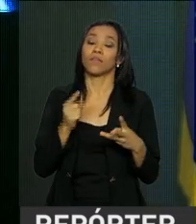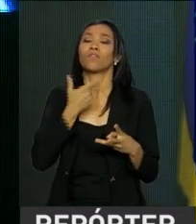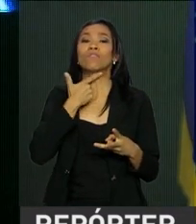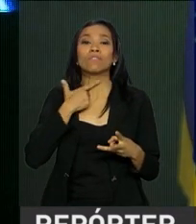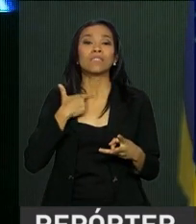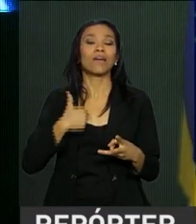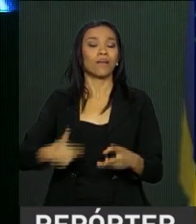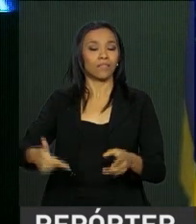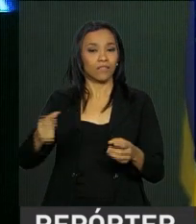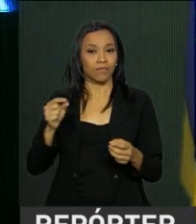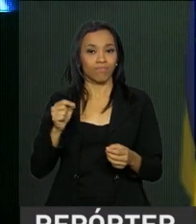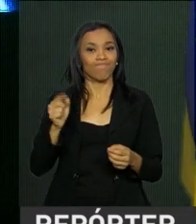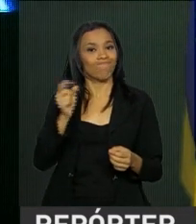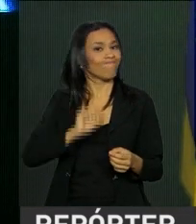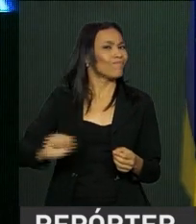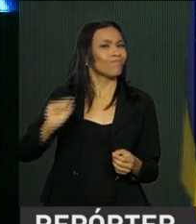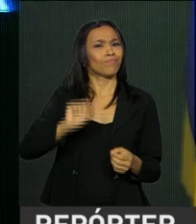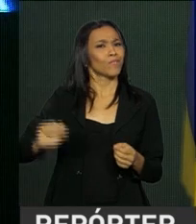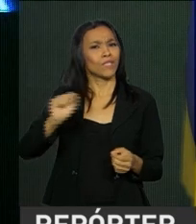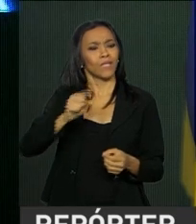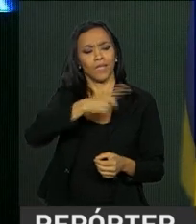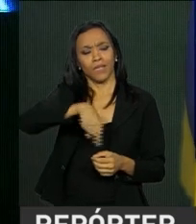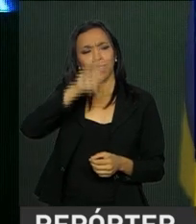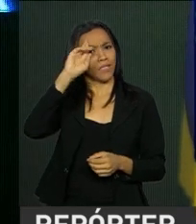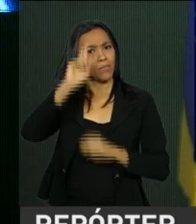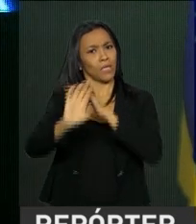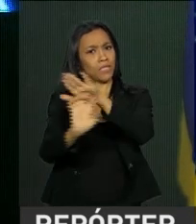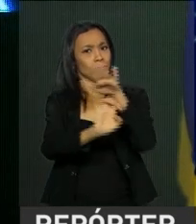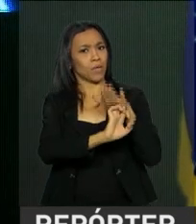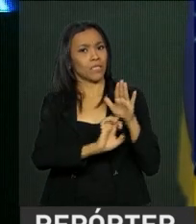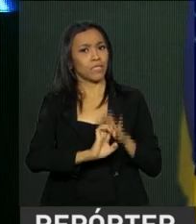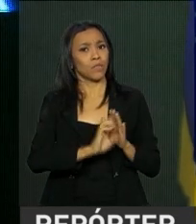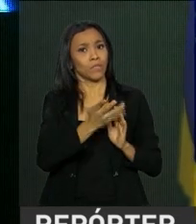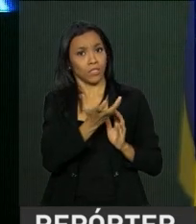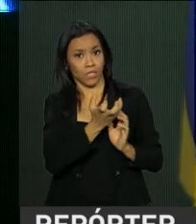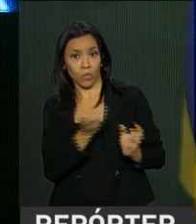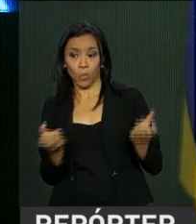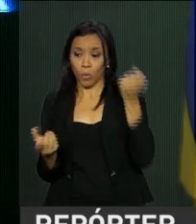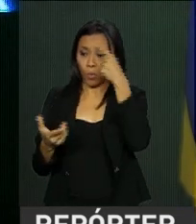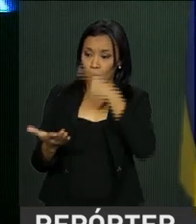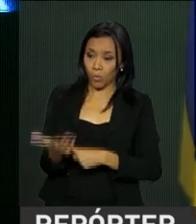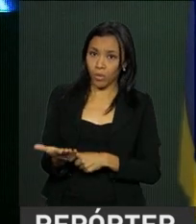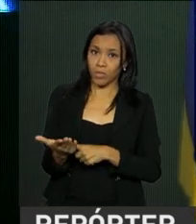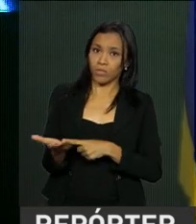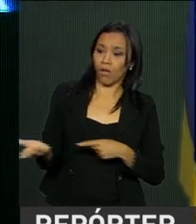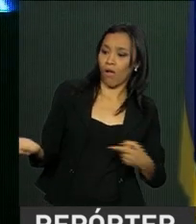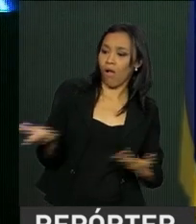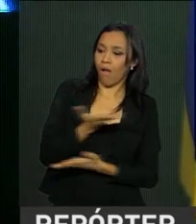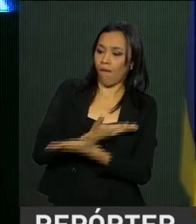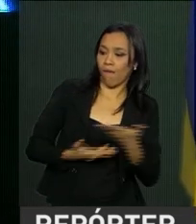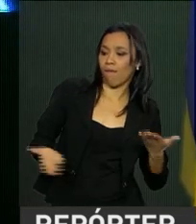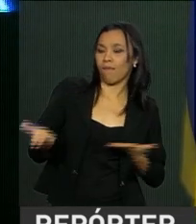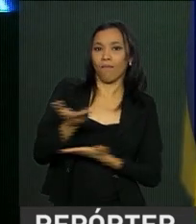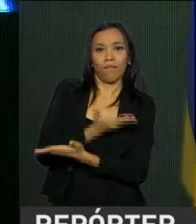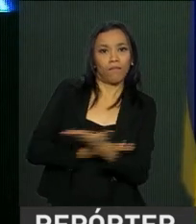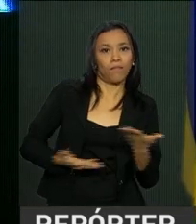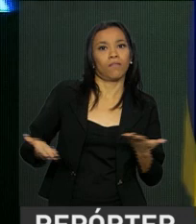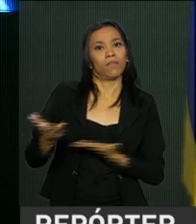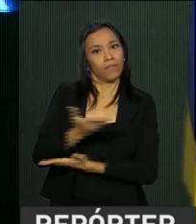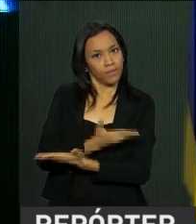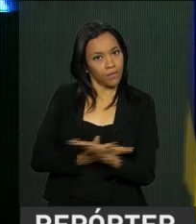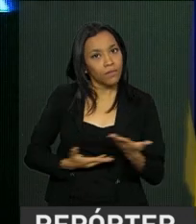desejo extraordinário de todo o empresariado brasileiro de fazer uma aliança muito sólida com a China e